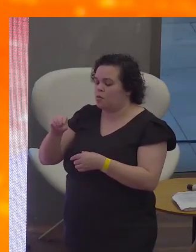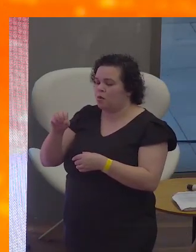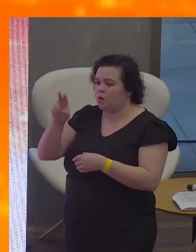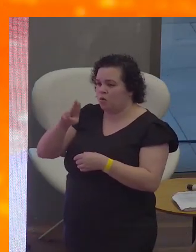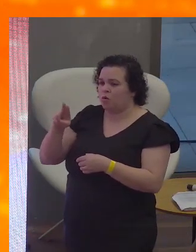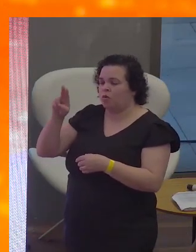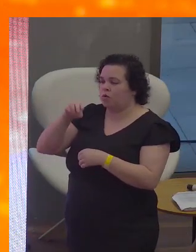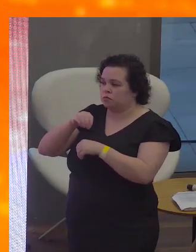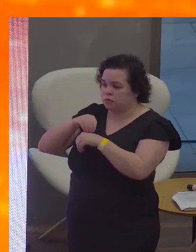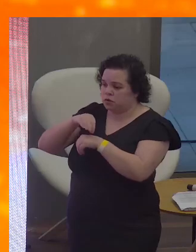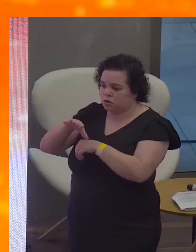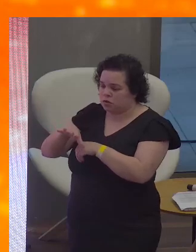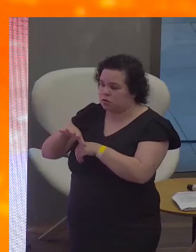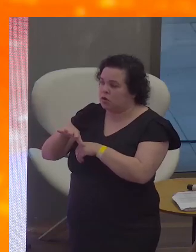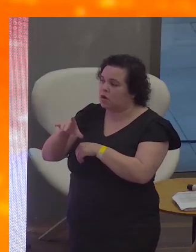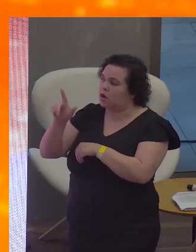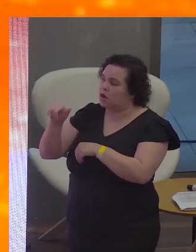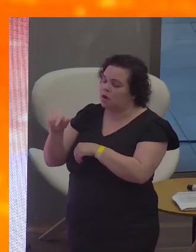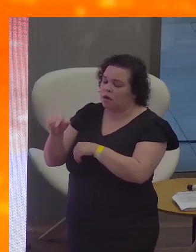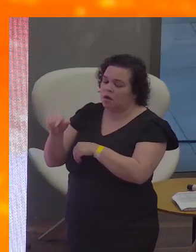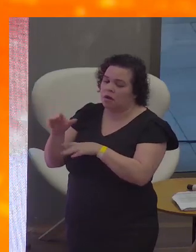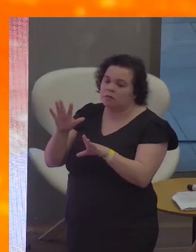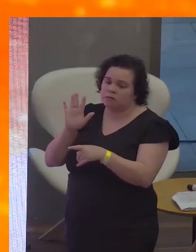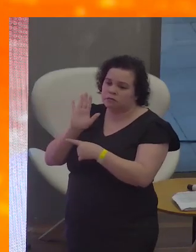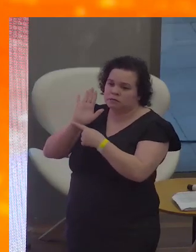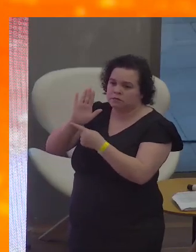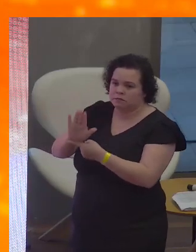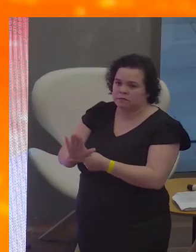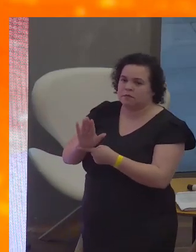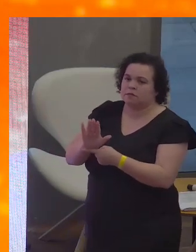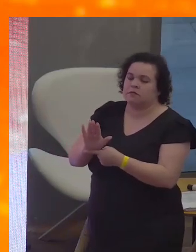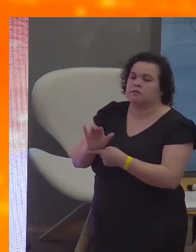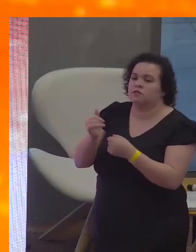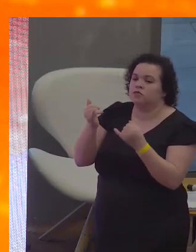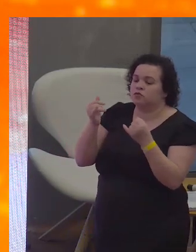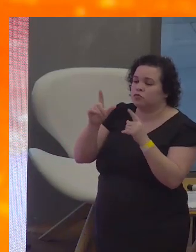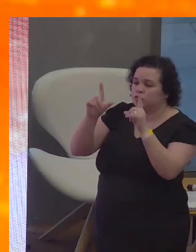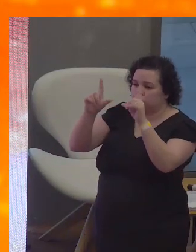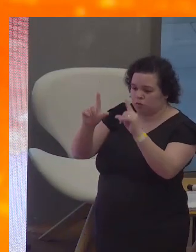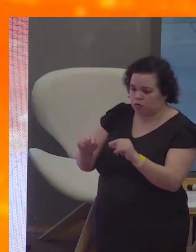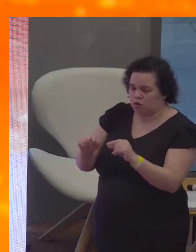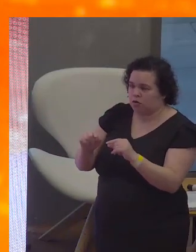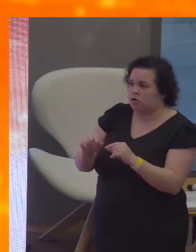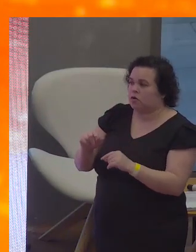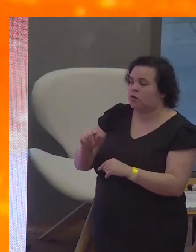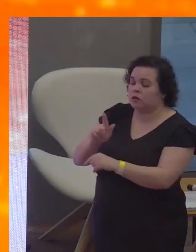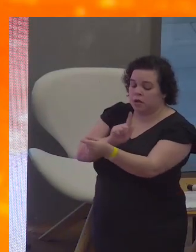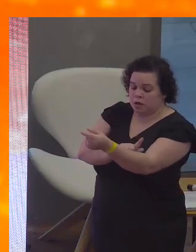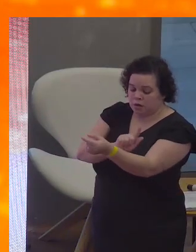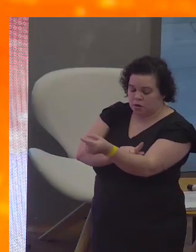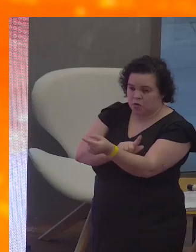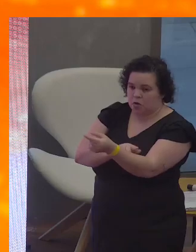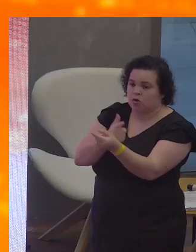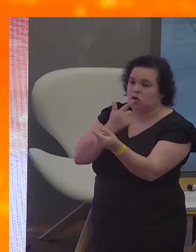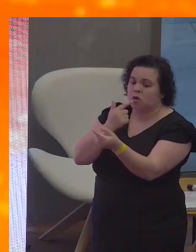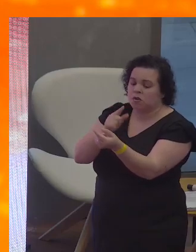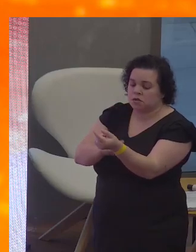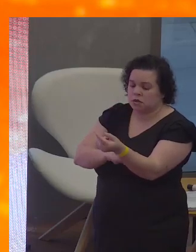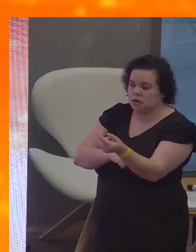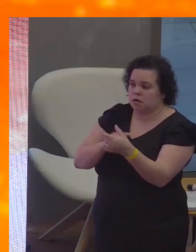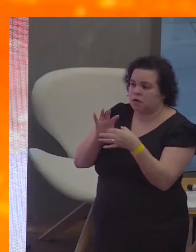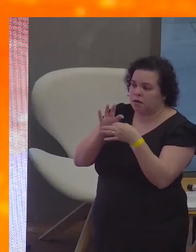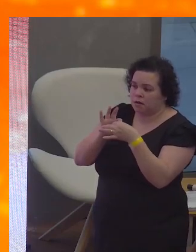do cromo como contribuindo para uma diminuição média da glicose no sangue e faz essa